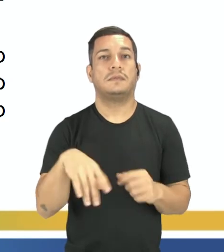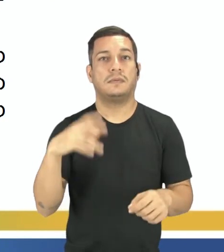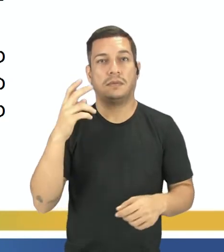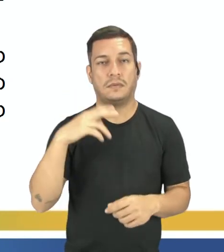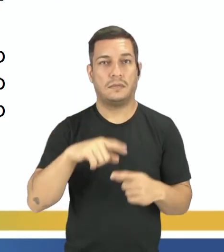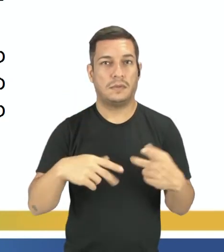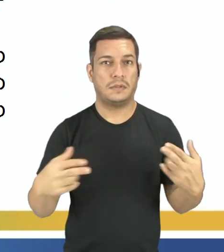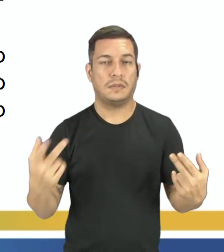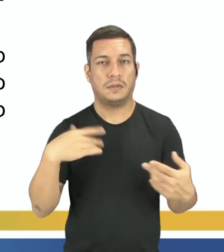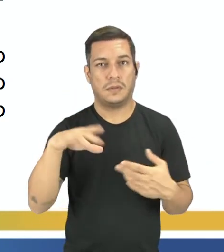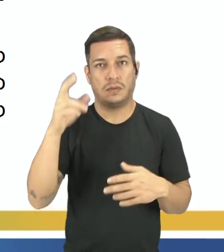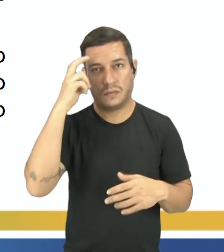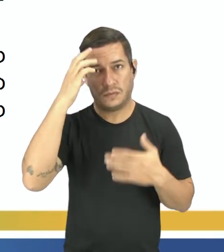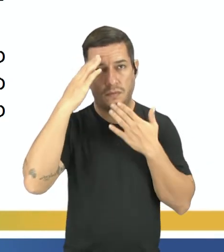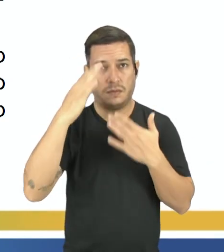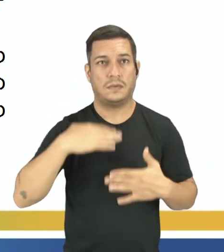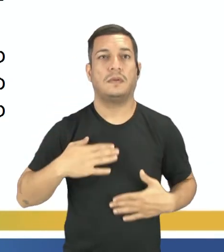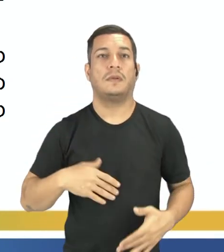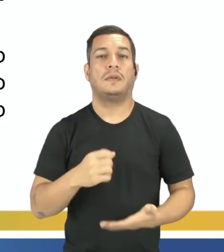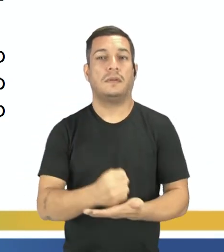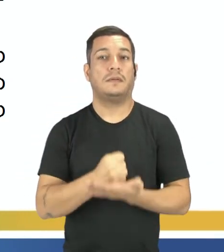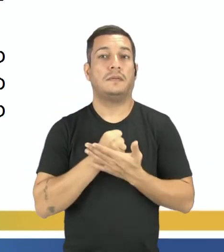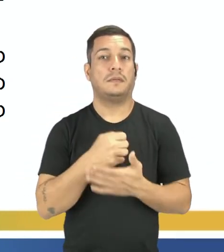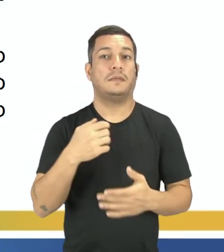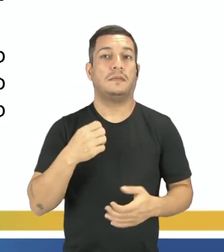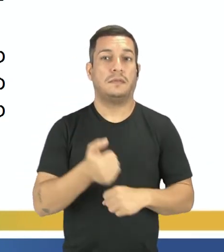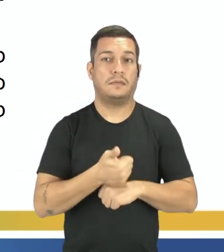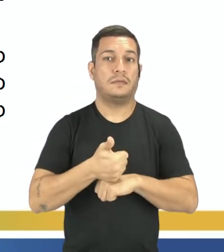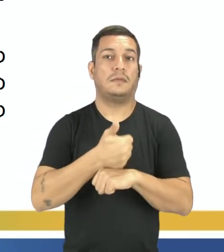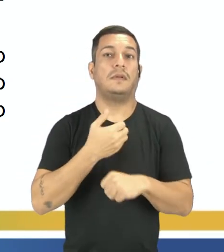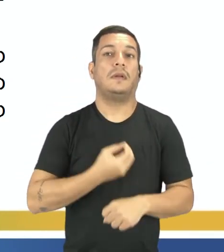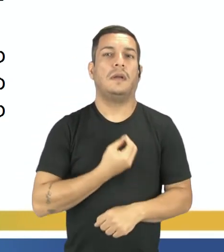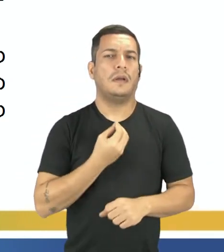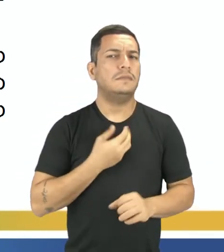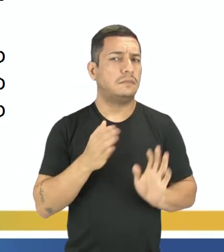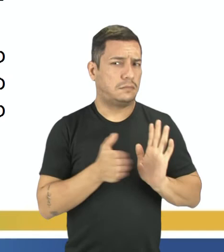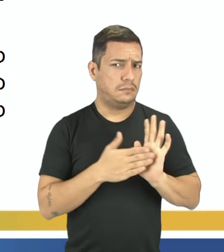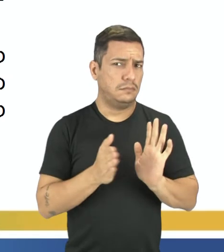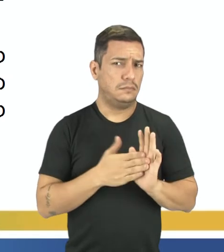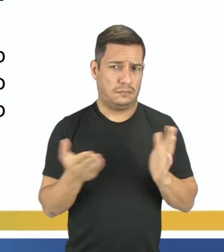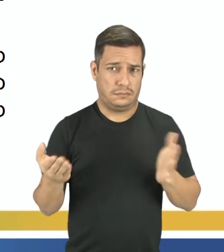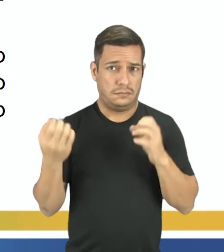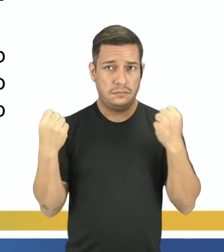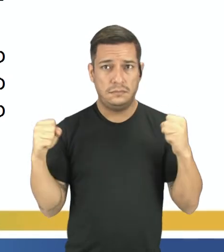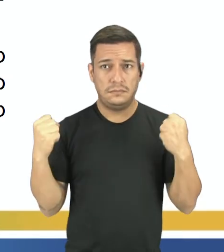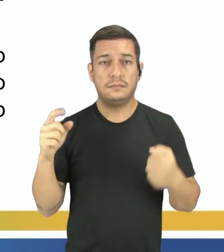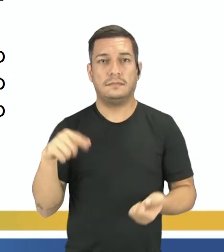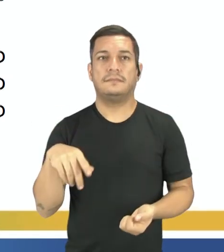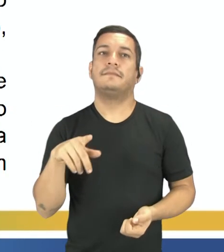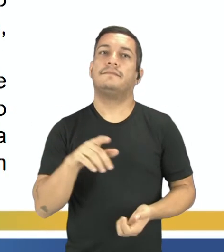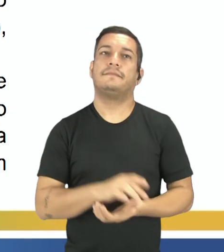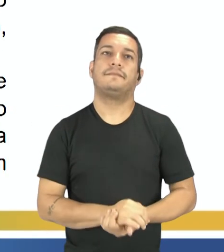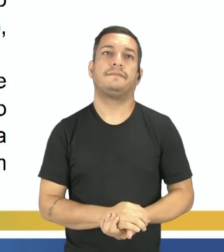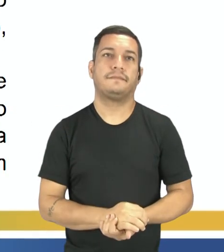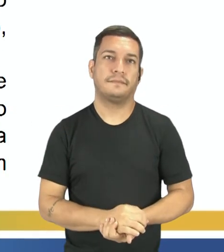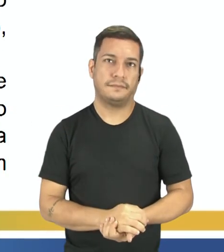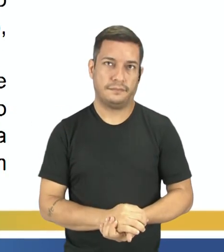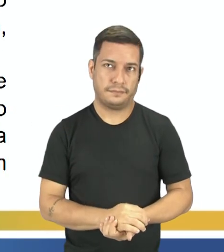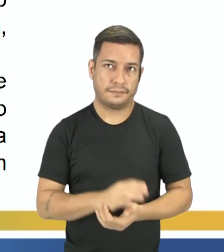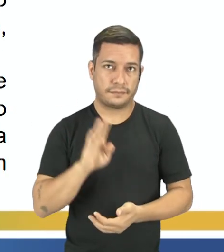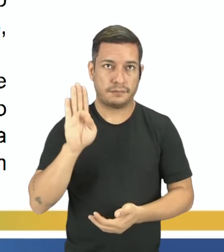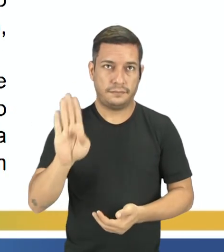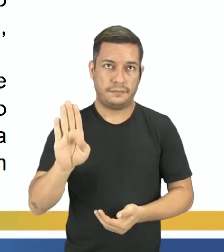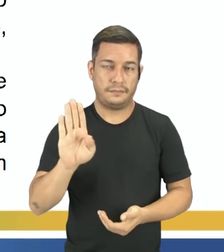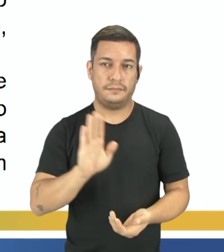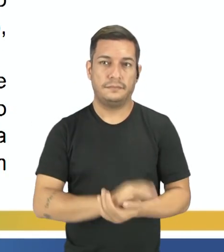da cultura corporal em benefício da sua qualidade de vida? É isso a proposta hoje da educação física? Não é, gente? Vamos lá